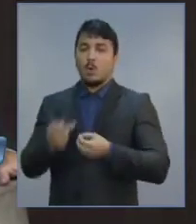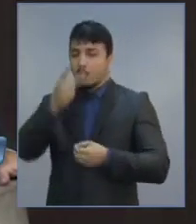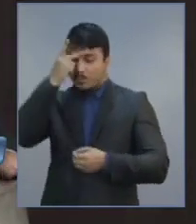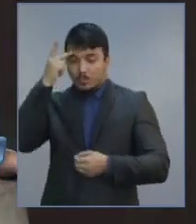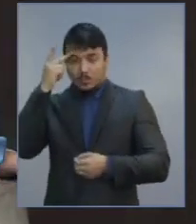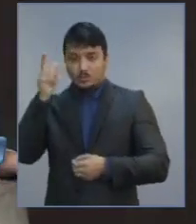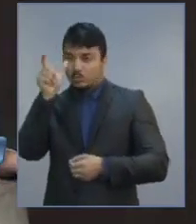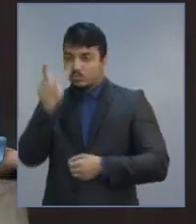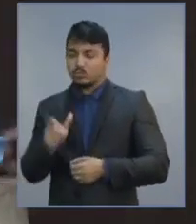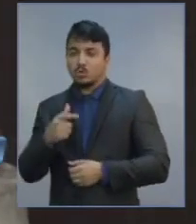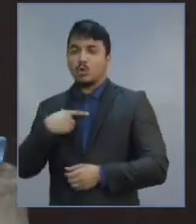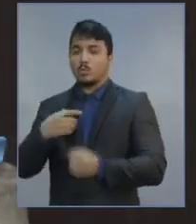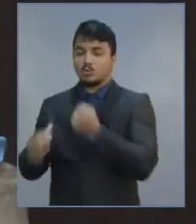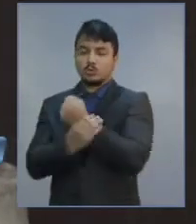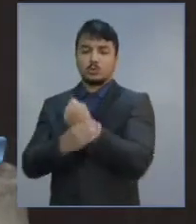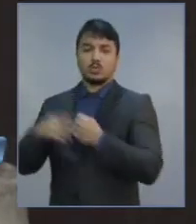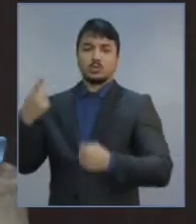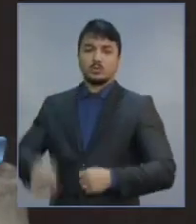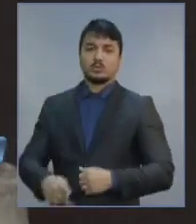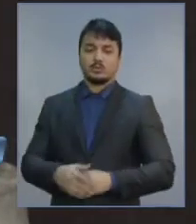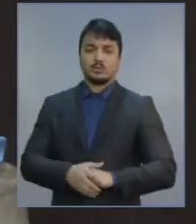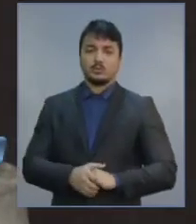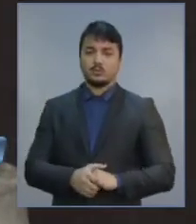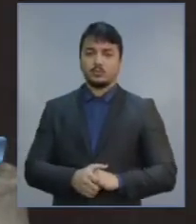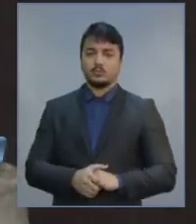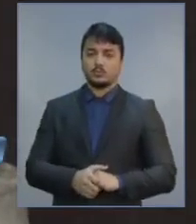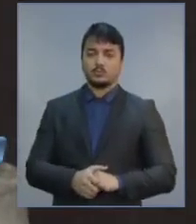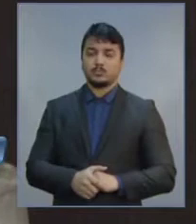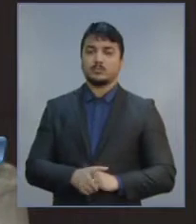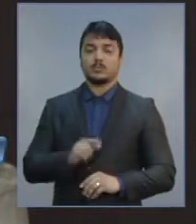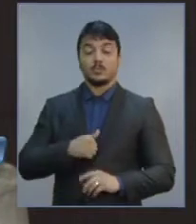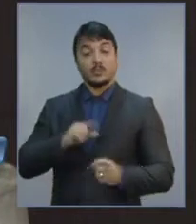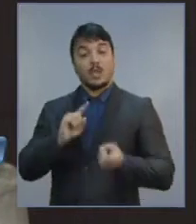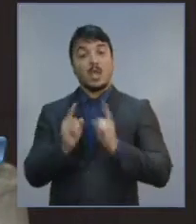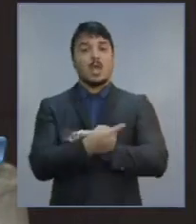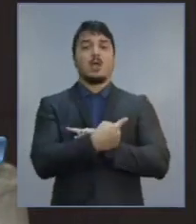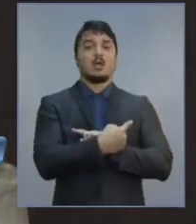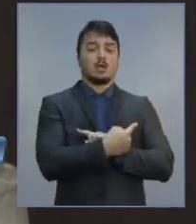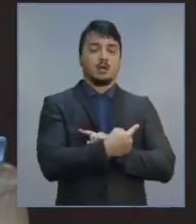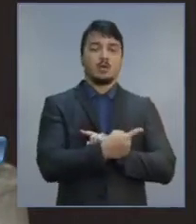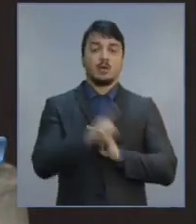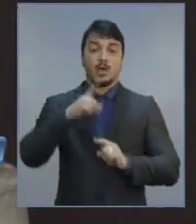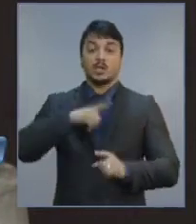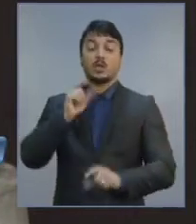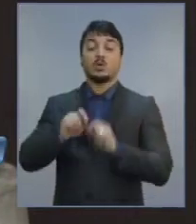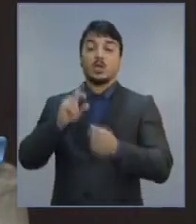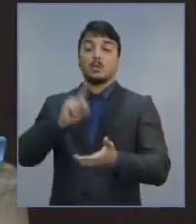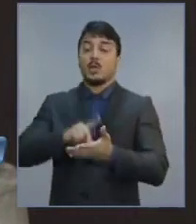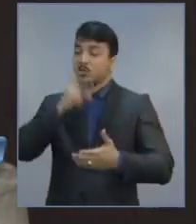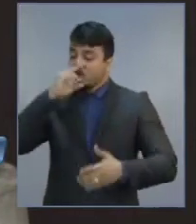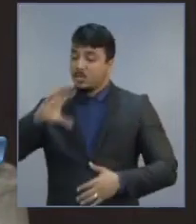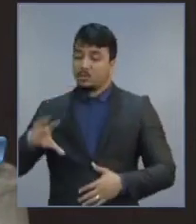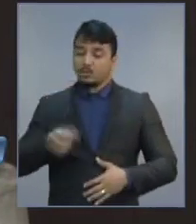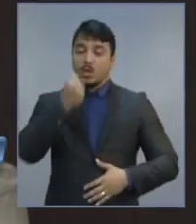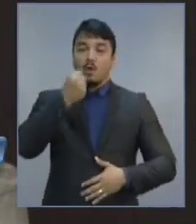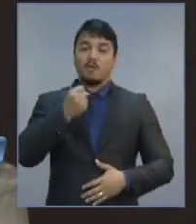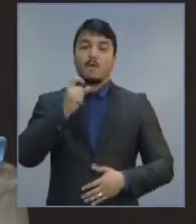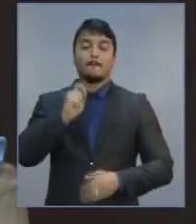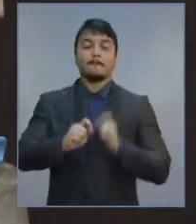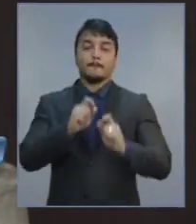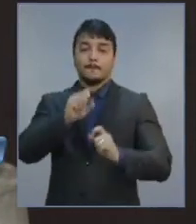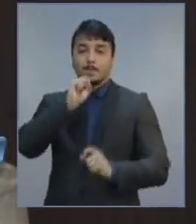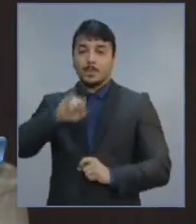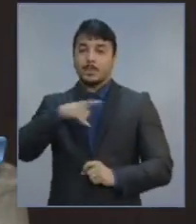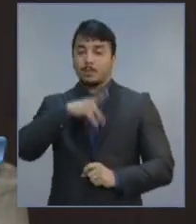para uma boa política de segurança pública. Ao contrário, o que nos salva da barbárie é se a